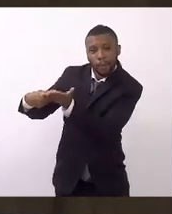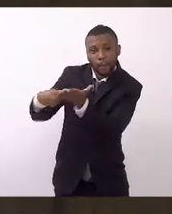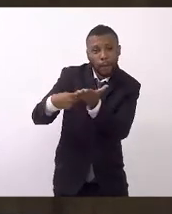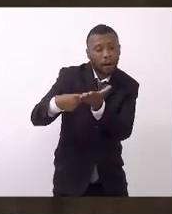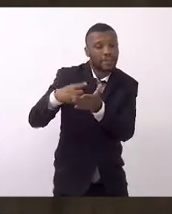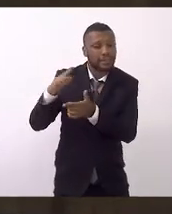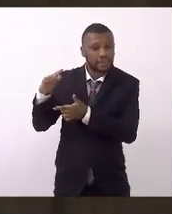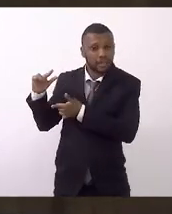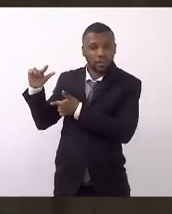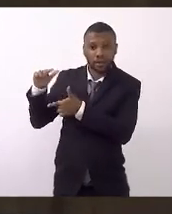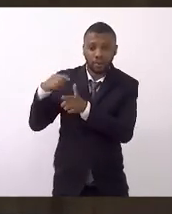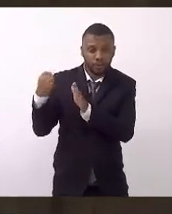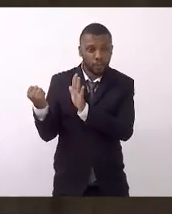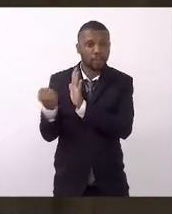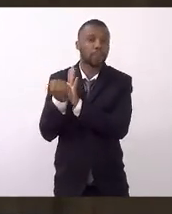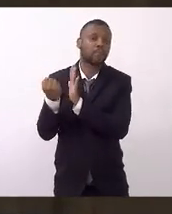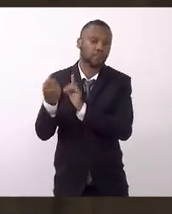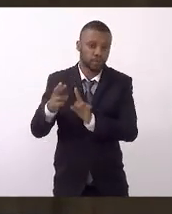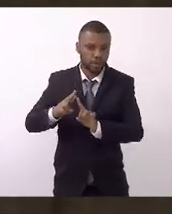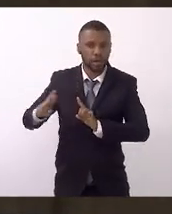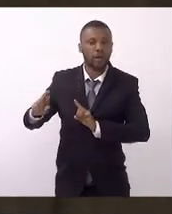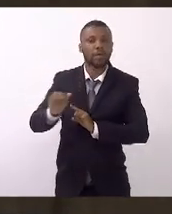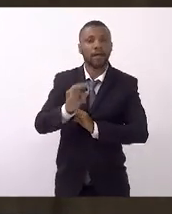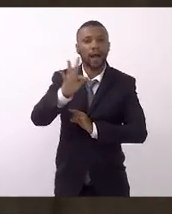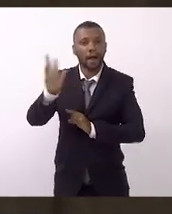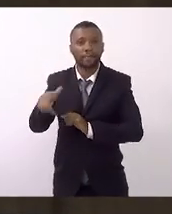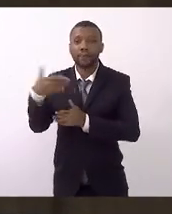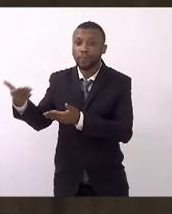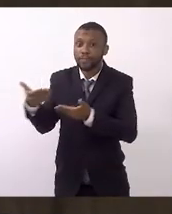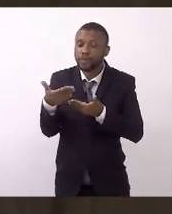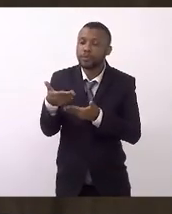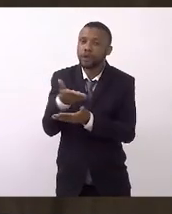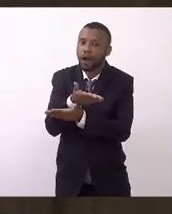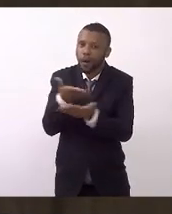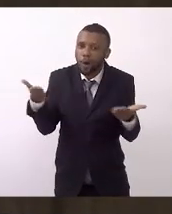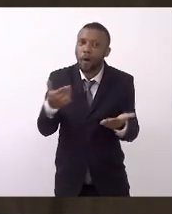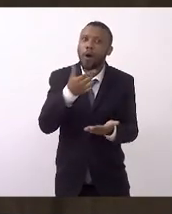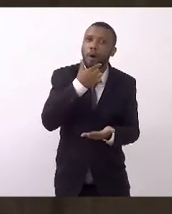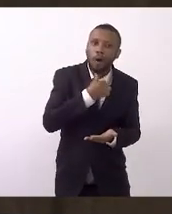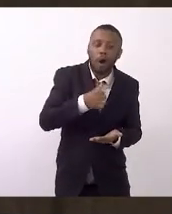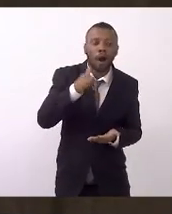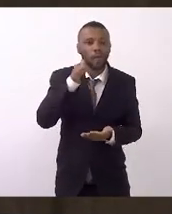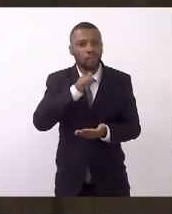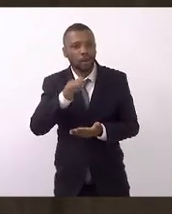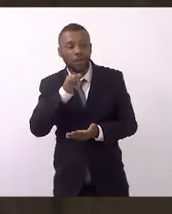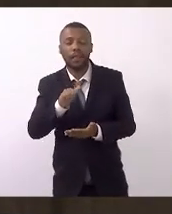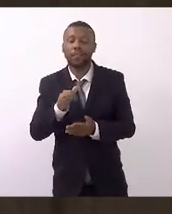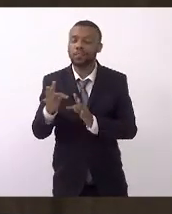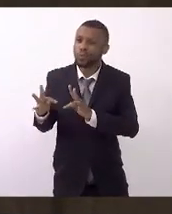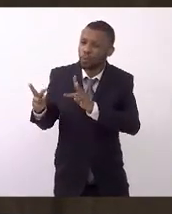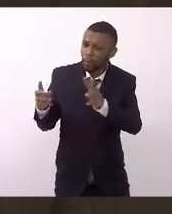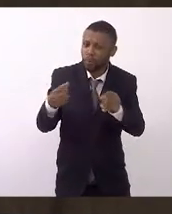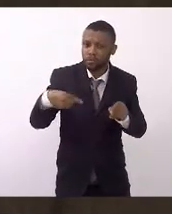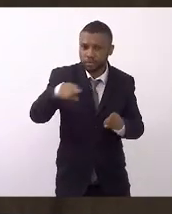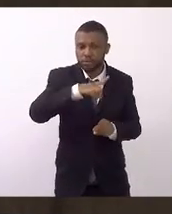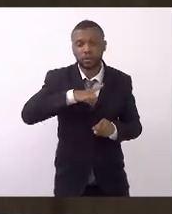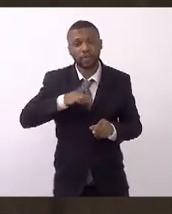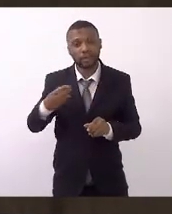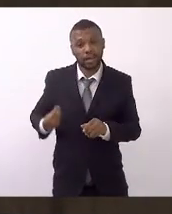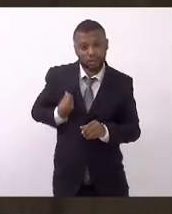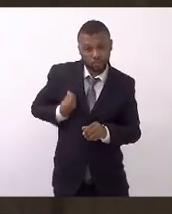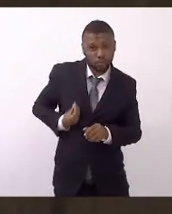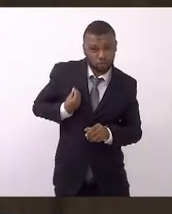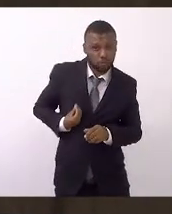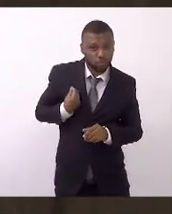religiões de matriz africana. Então, convido a todos, a todas e a todos a estarem aqui na sessão solene, que será